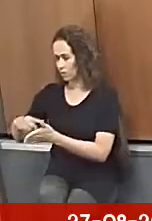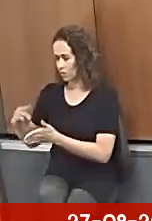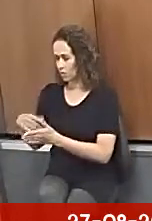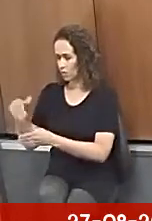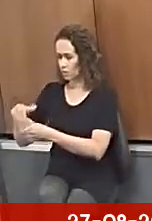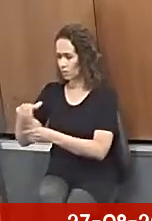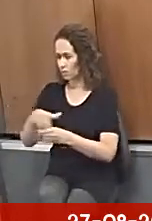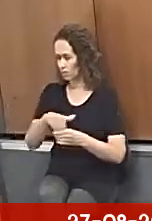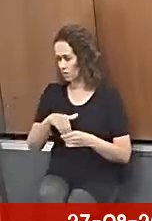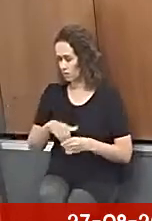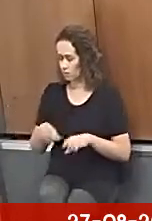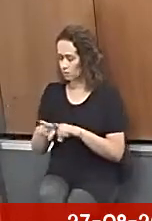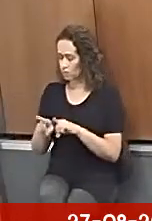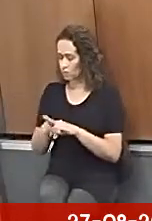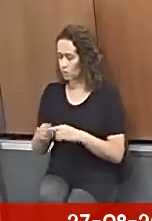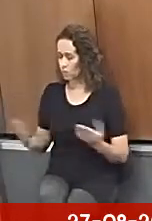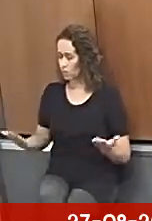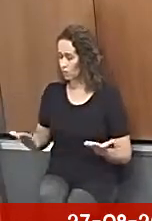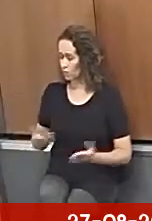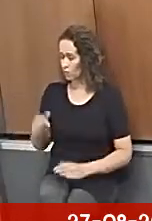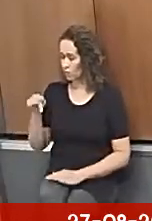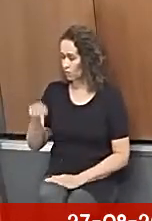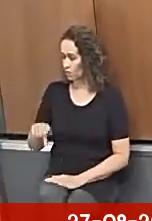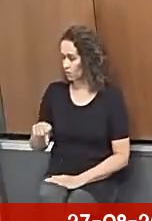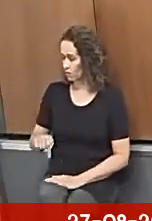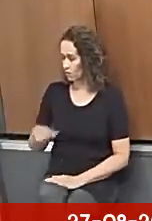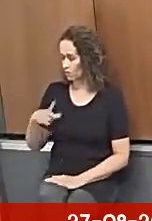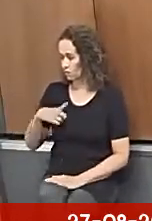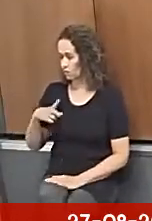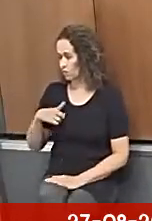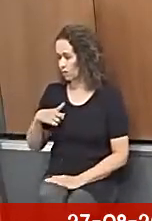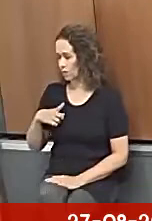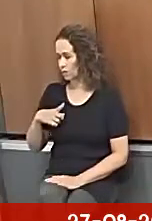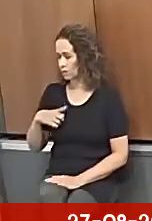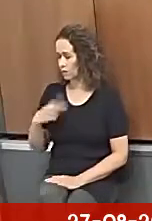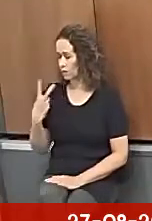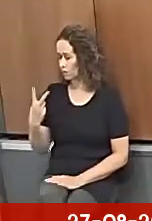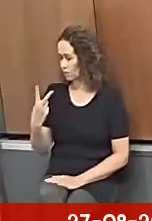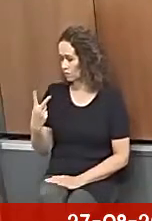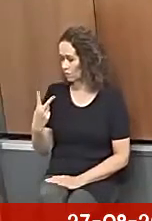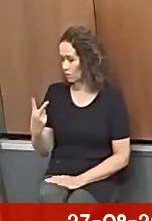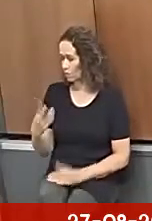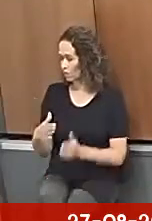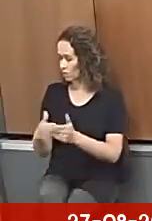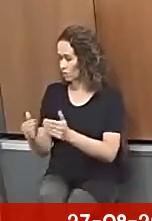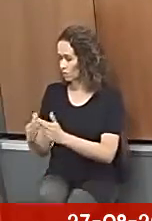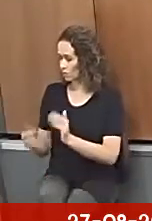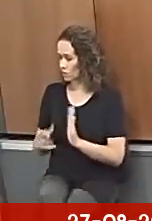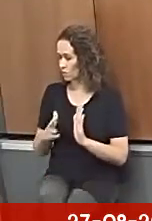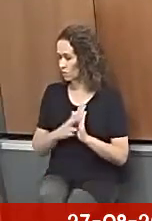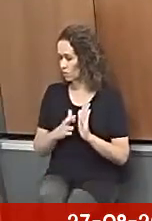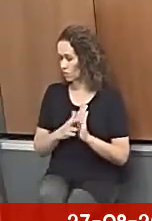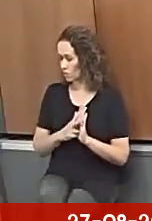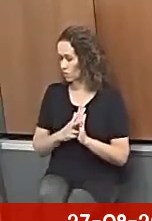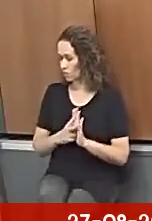temos aqui hoje 21 um requerimento só um requerimento dois requerimentos dois requerimentos